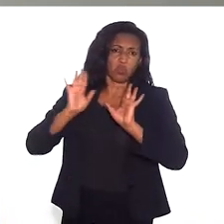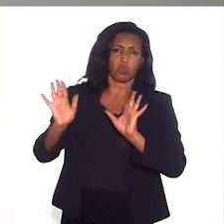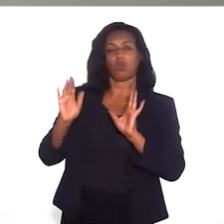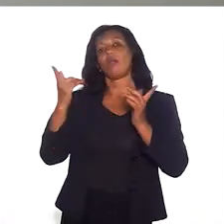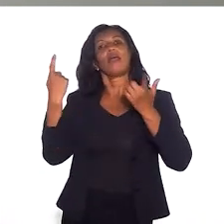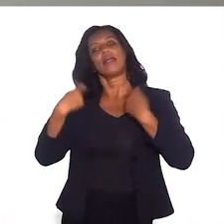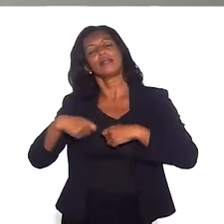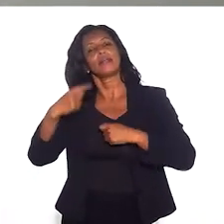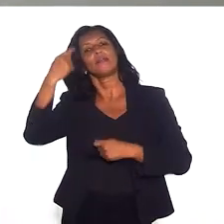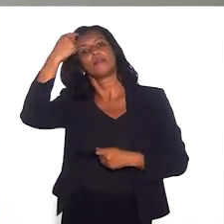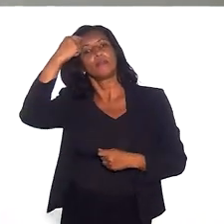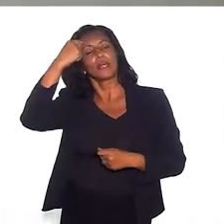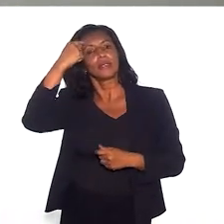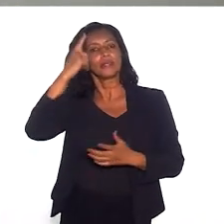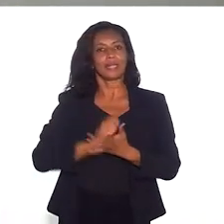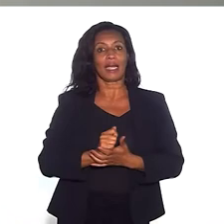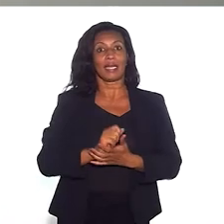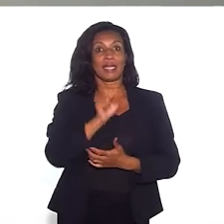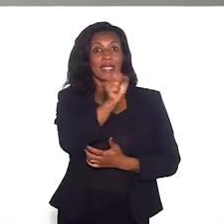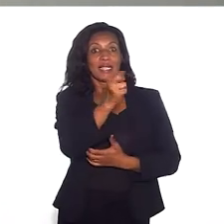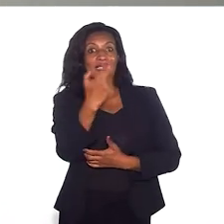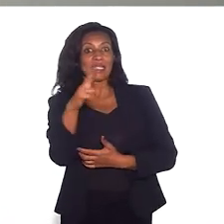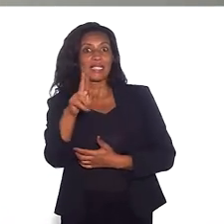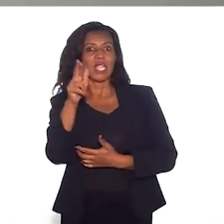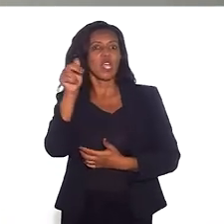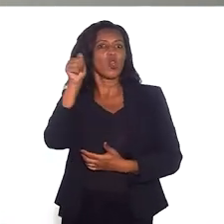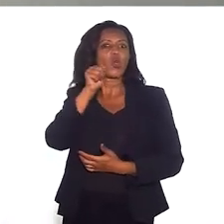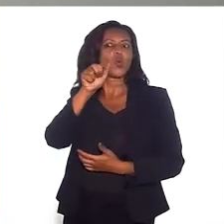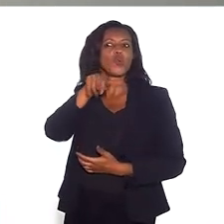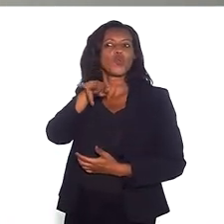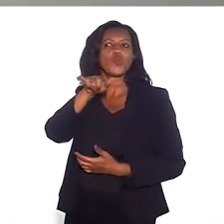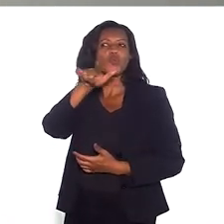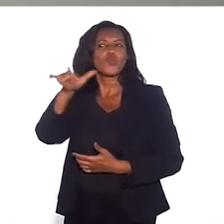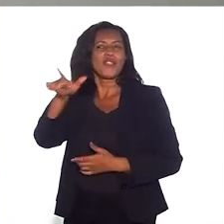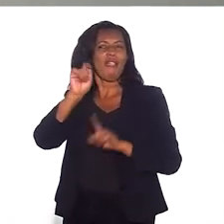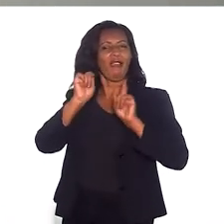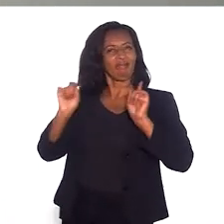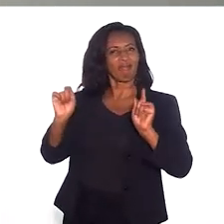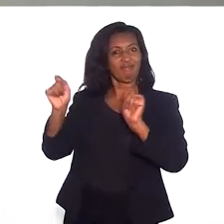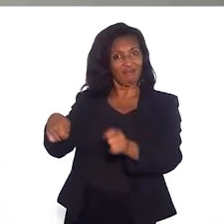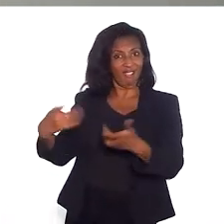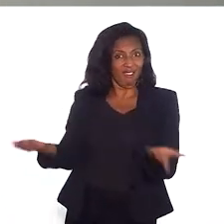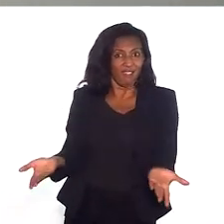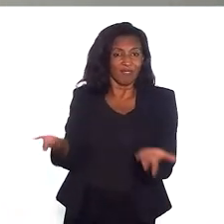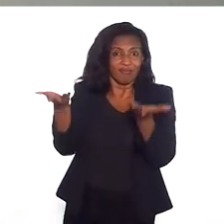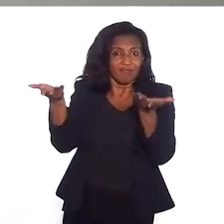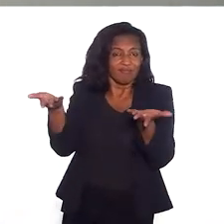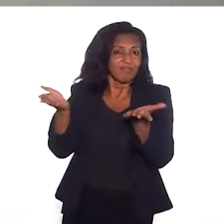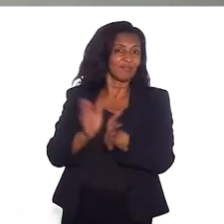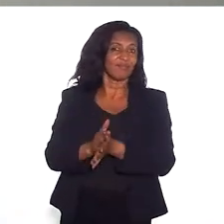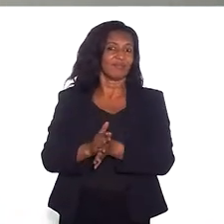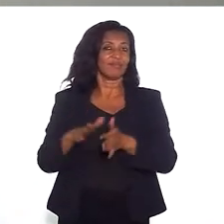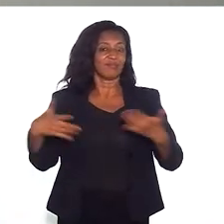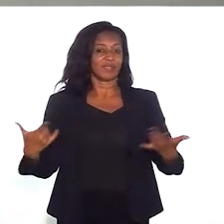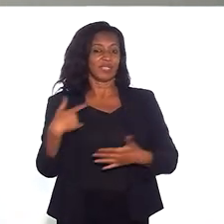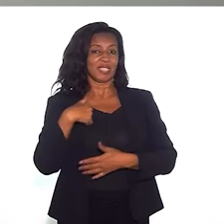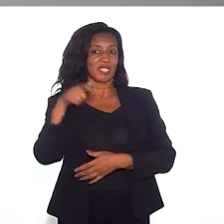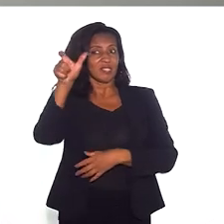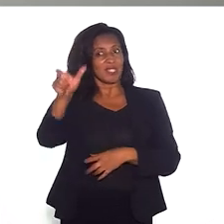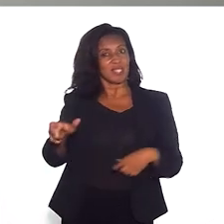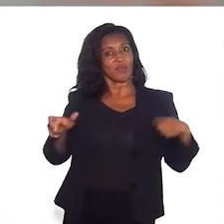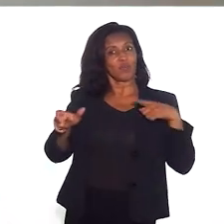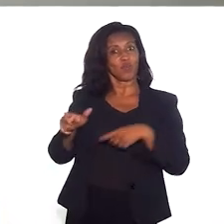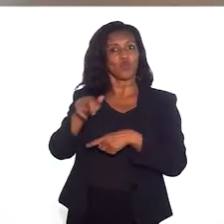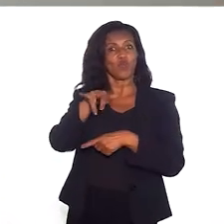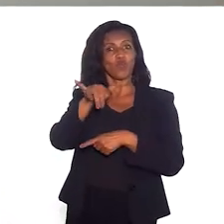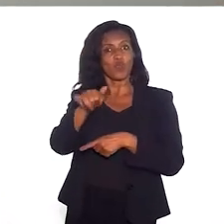não utilizo. É necessário pensar que esse ser mulher vai ser múltiplo. E quando a gente fala de interseccionalidades, né,